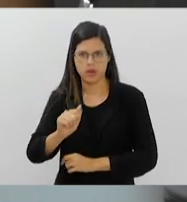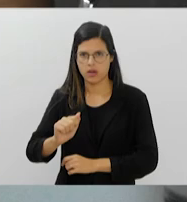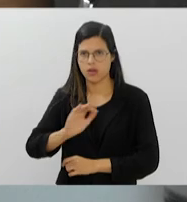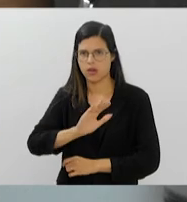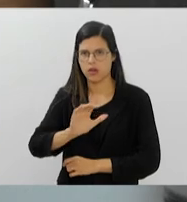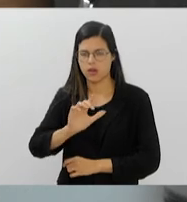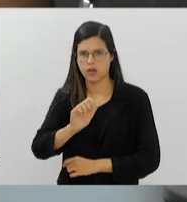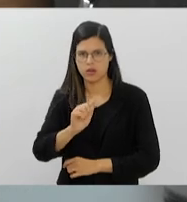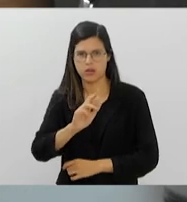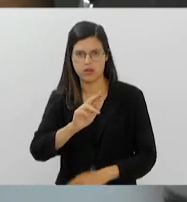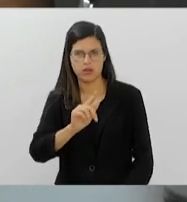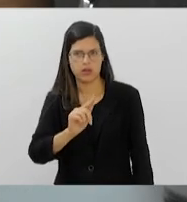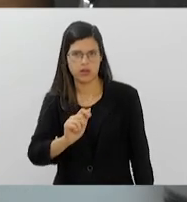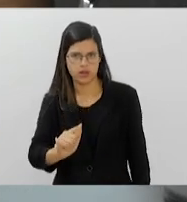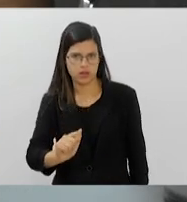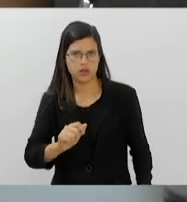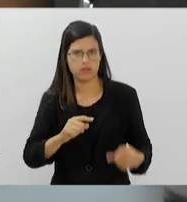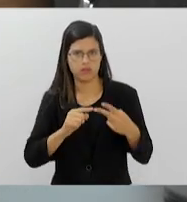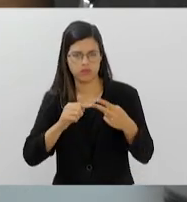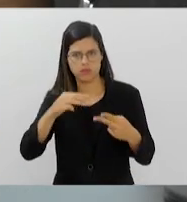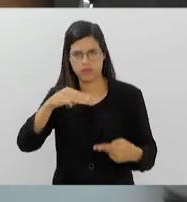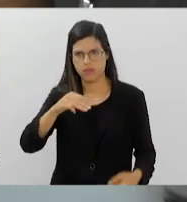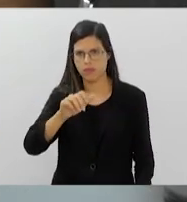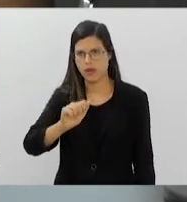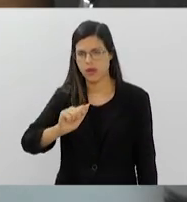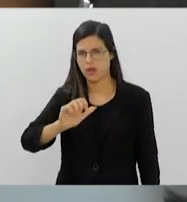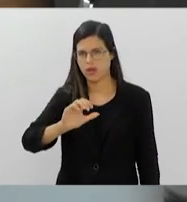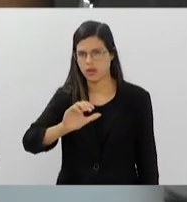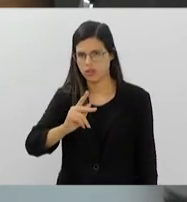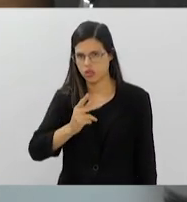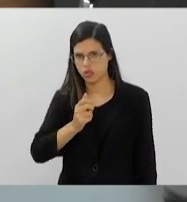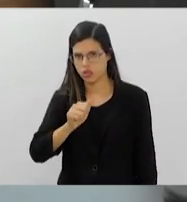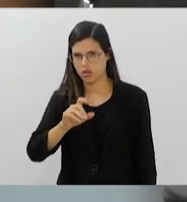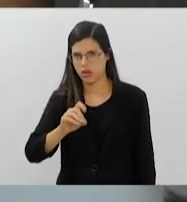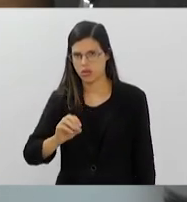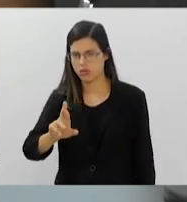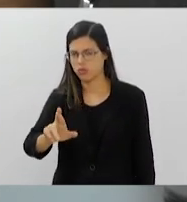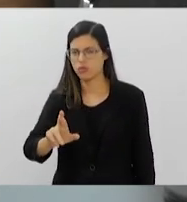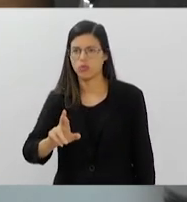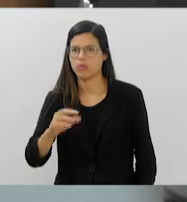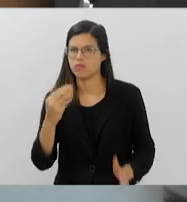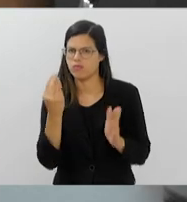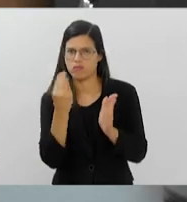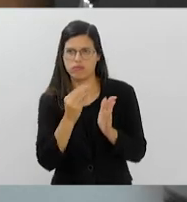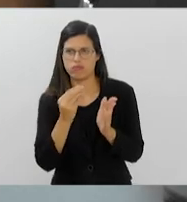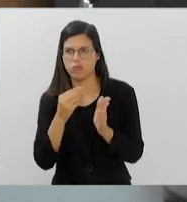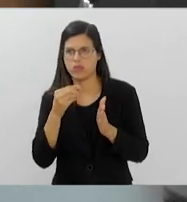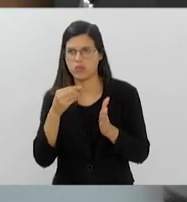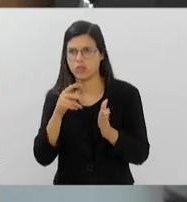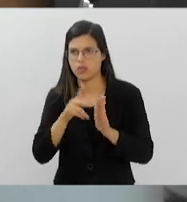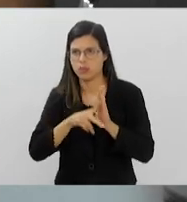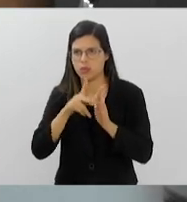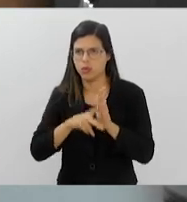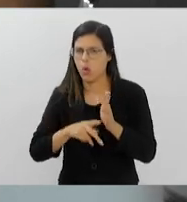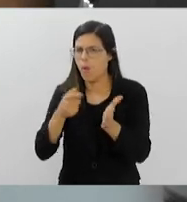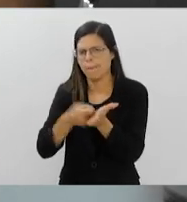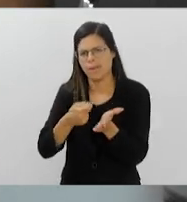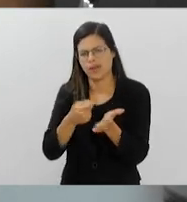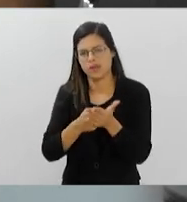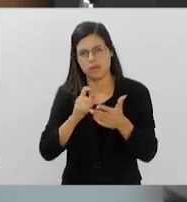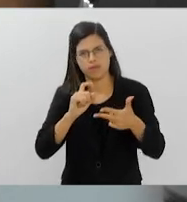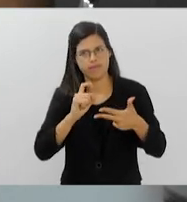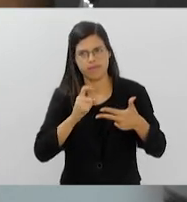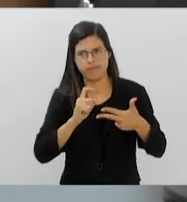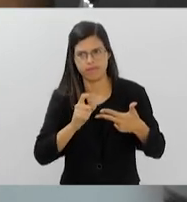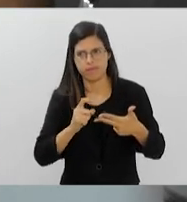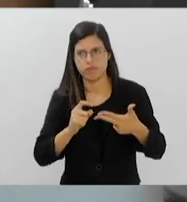Em geral, a gente não está botando nesses projetos nenhuma obrigação para o Executivo. Então, eu não tenho dúvida